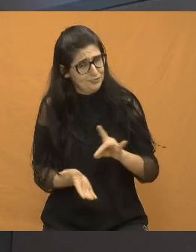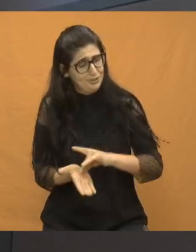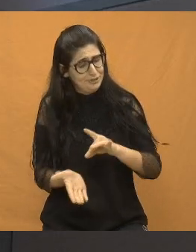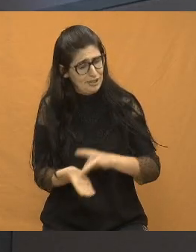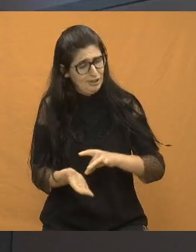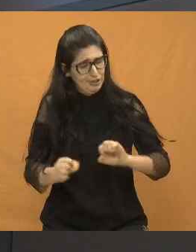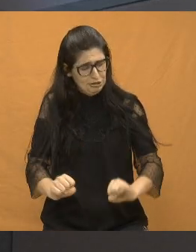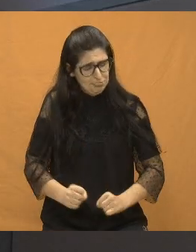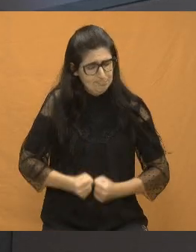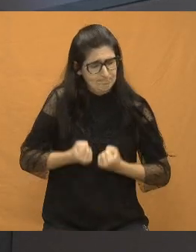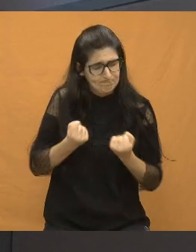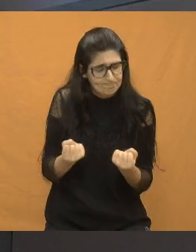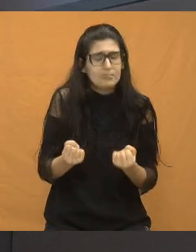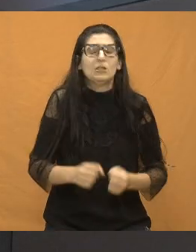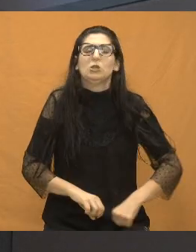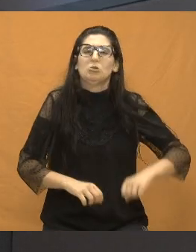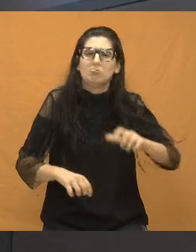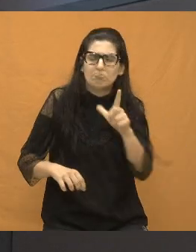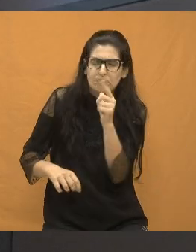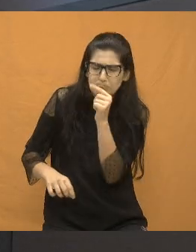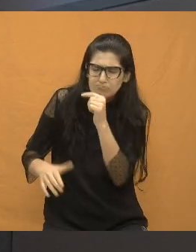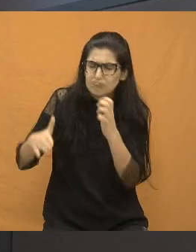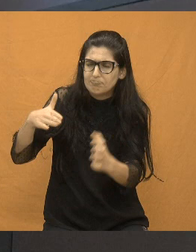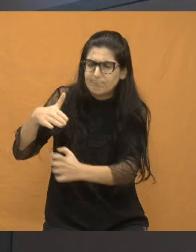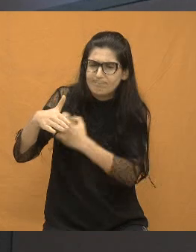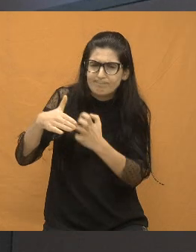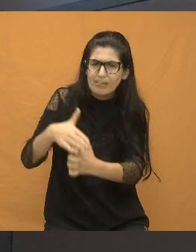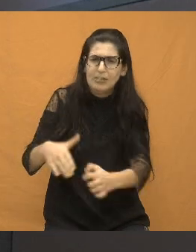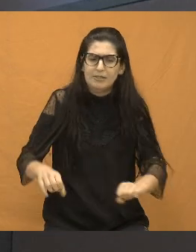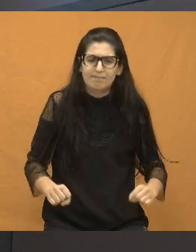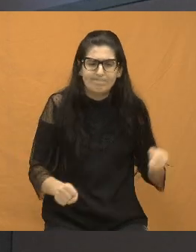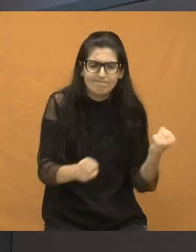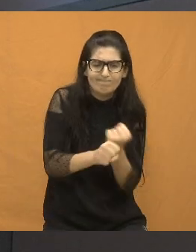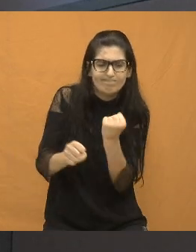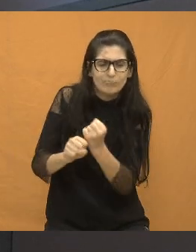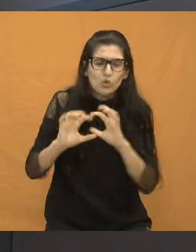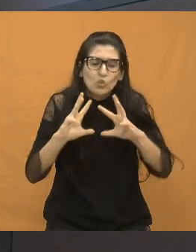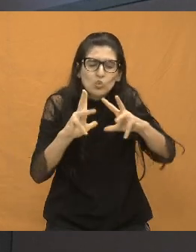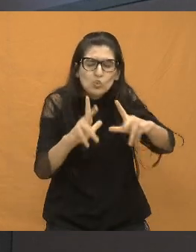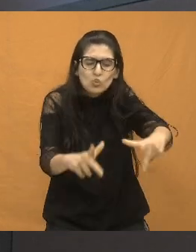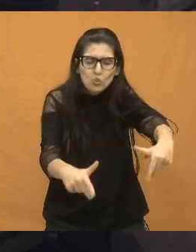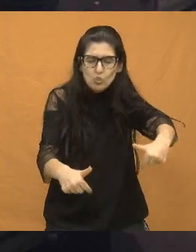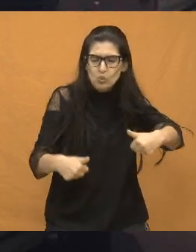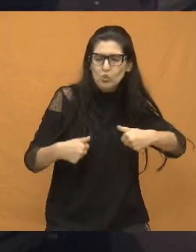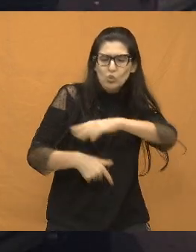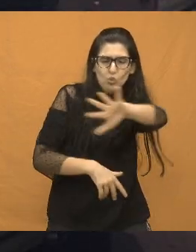do SAI nas ruas, né, ainda não atingiu o limite. Tá bom?